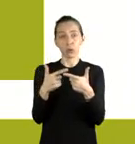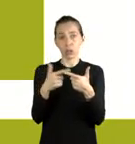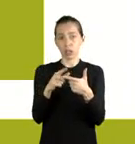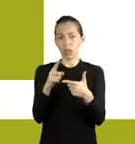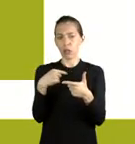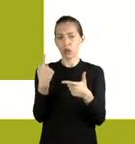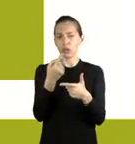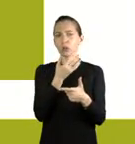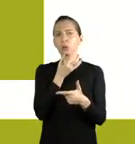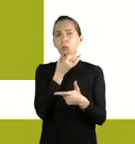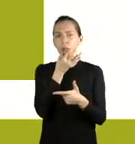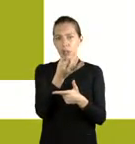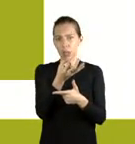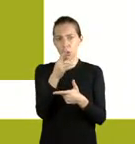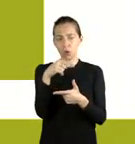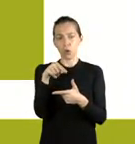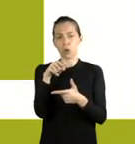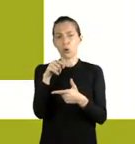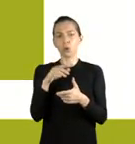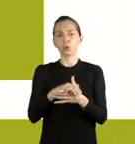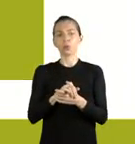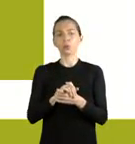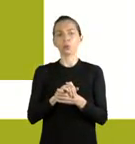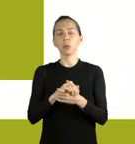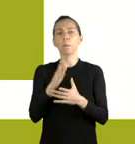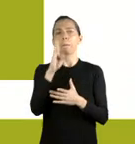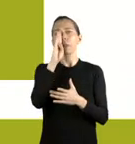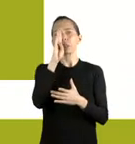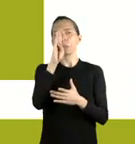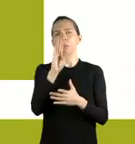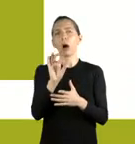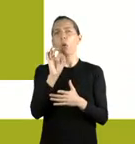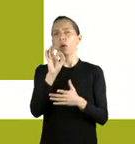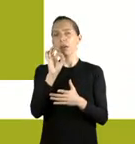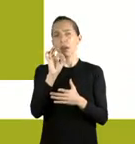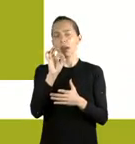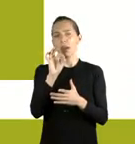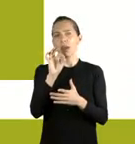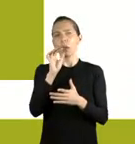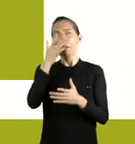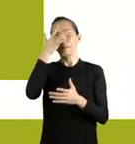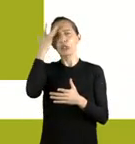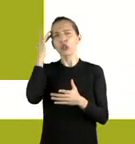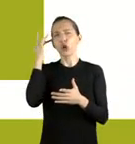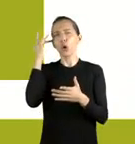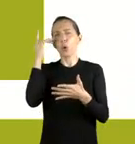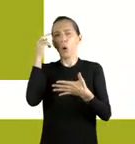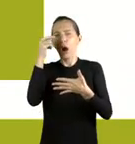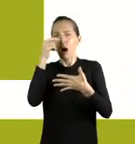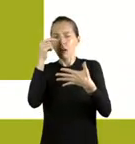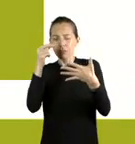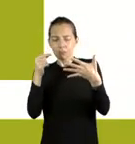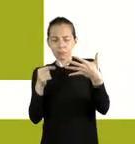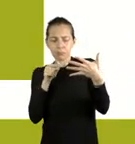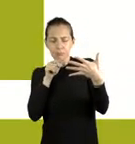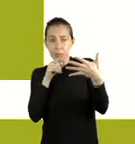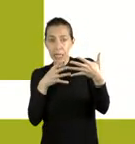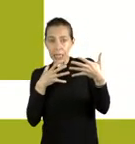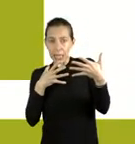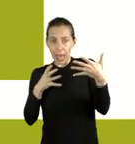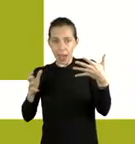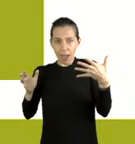que, vamos dizer que a principal característica de alguém que quer ser rico e que